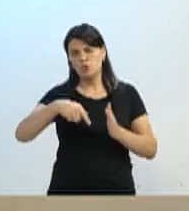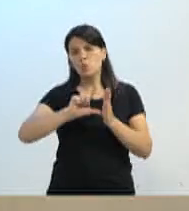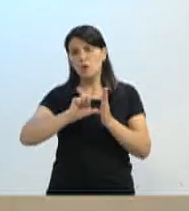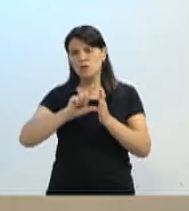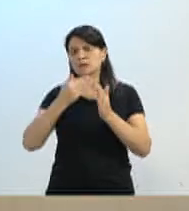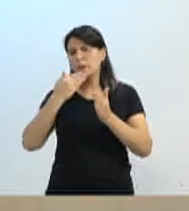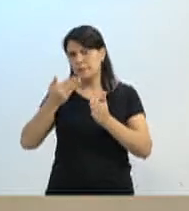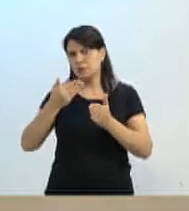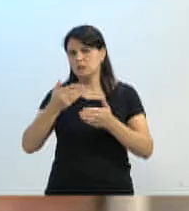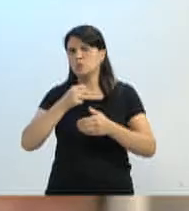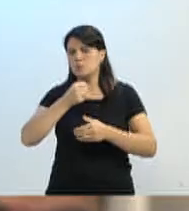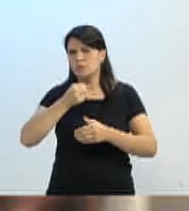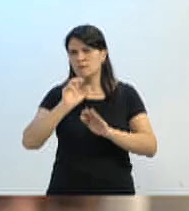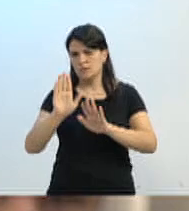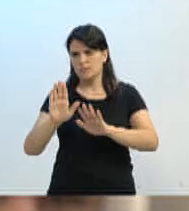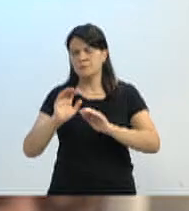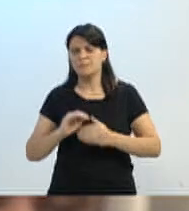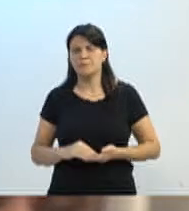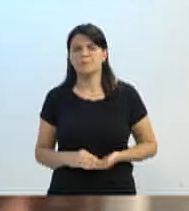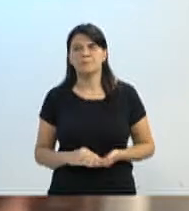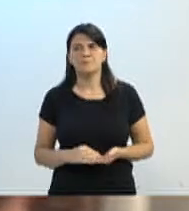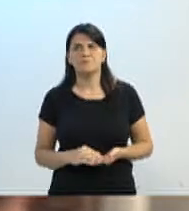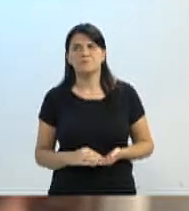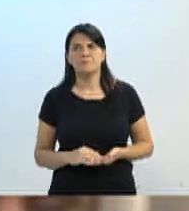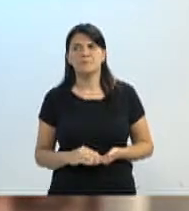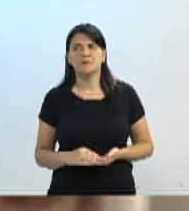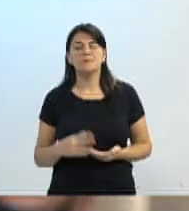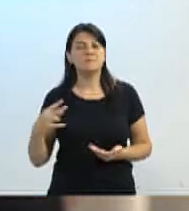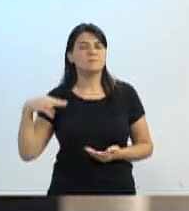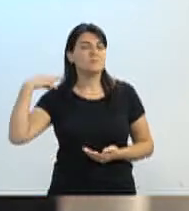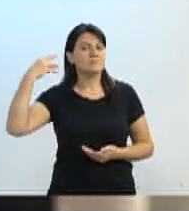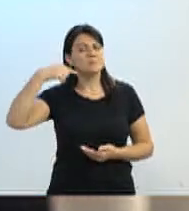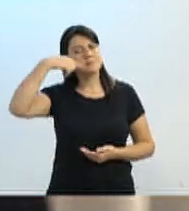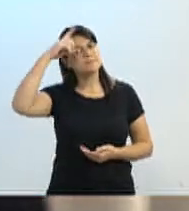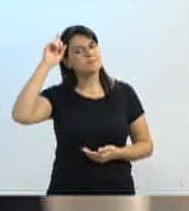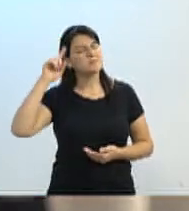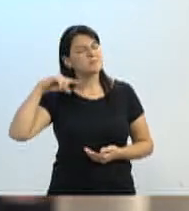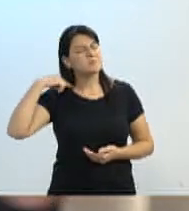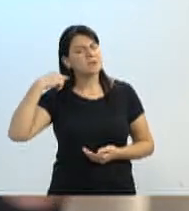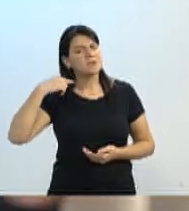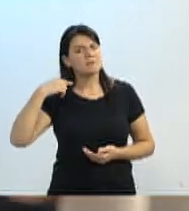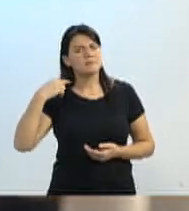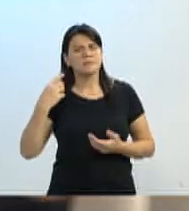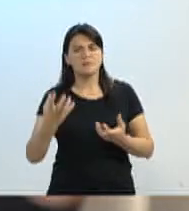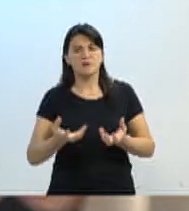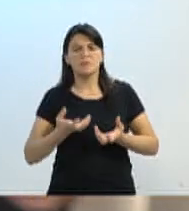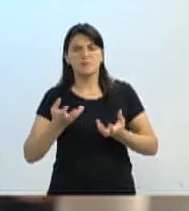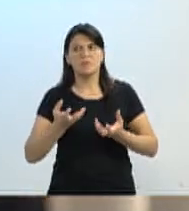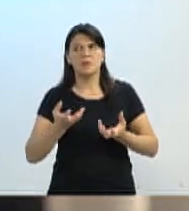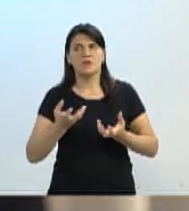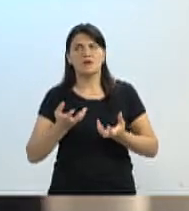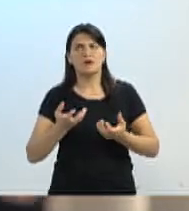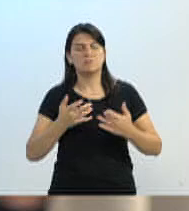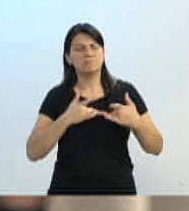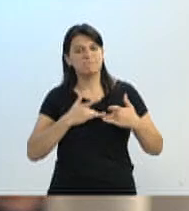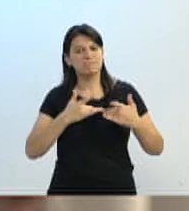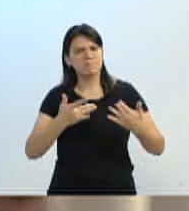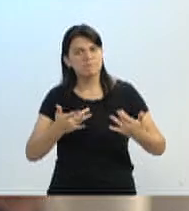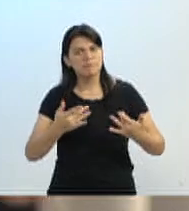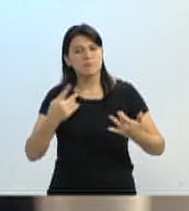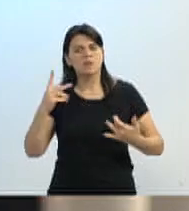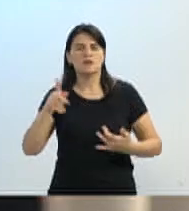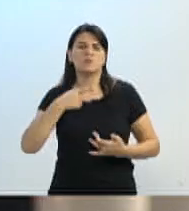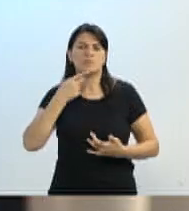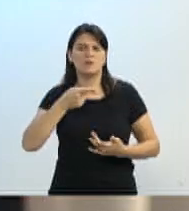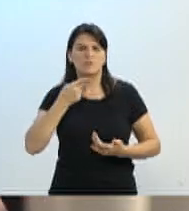Obrigada, em a parte, presidente. Vereador Marcelo Lazzarin. Vereadora Silmara, eu quero aqui me solidarizar à sua